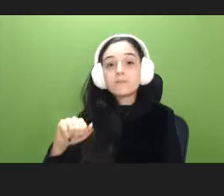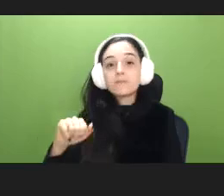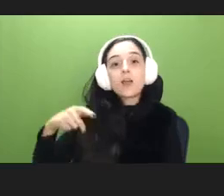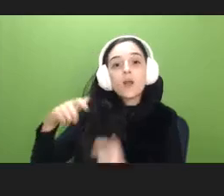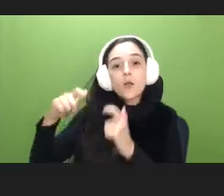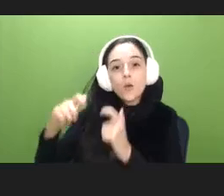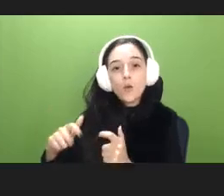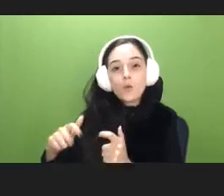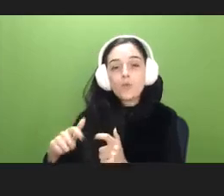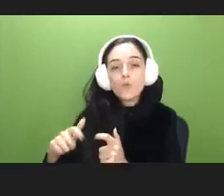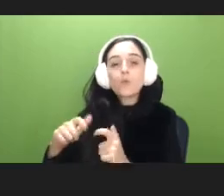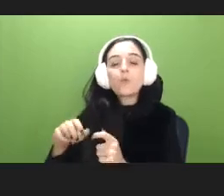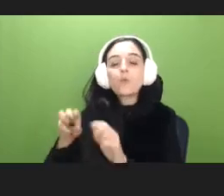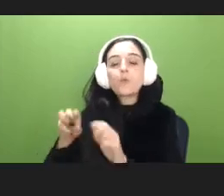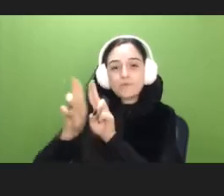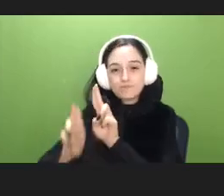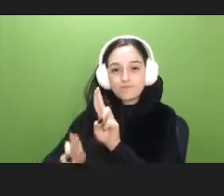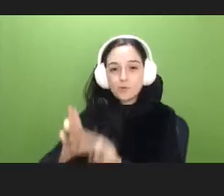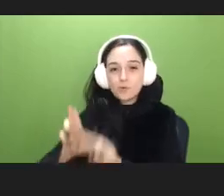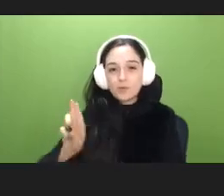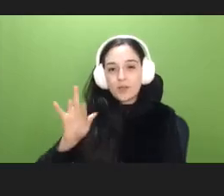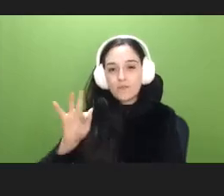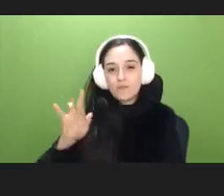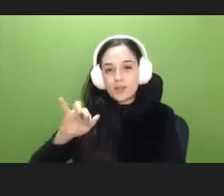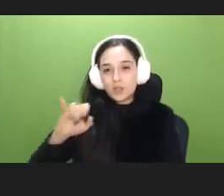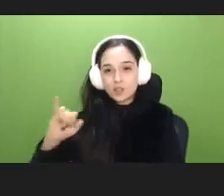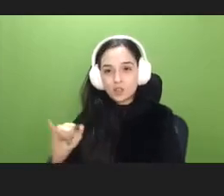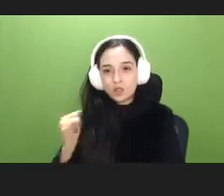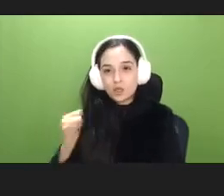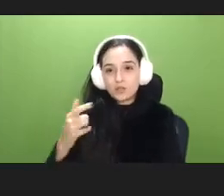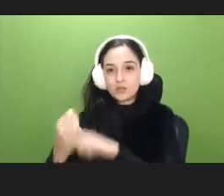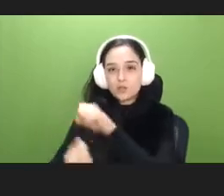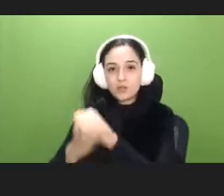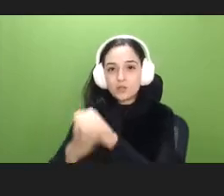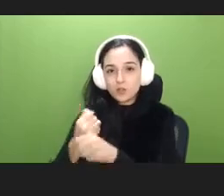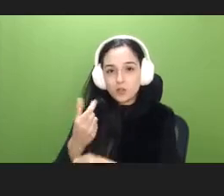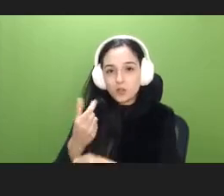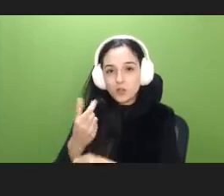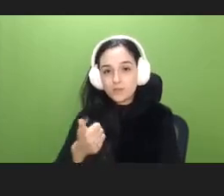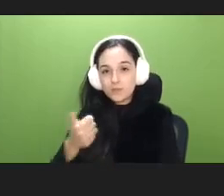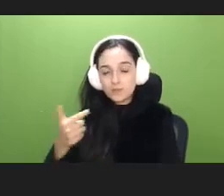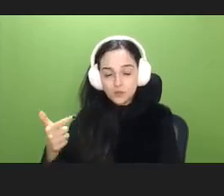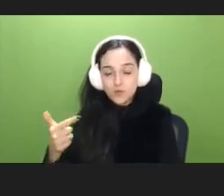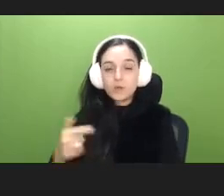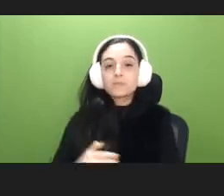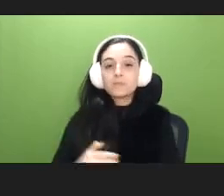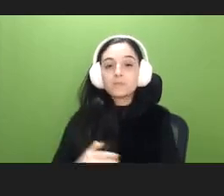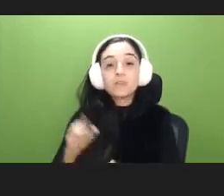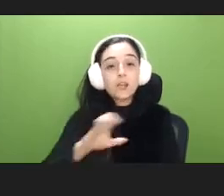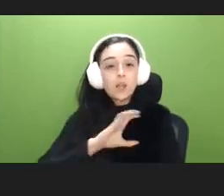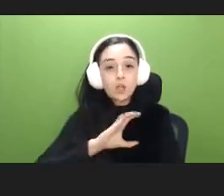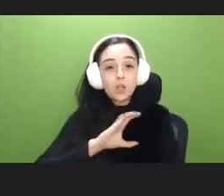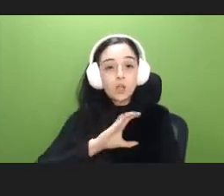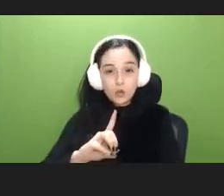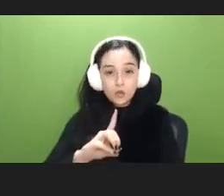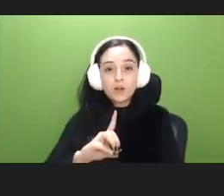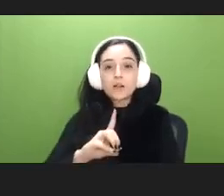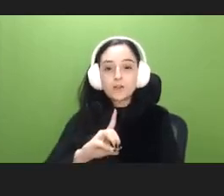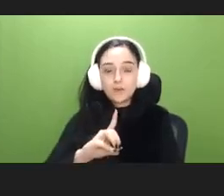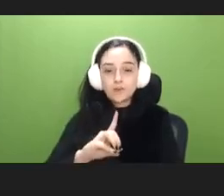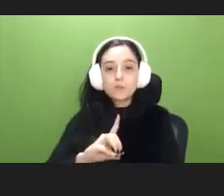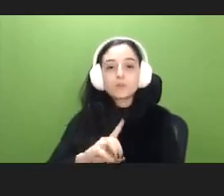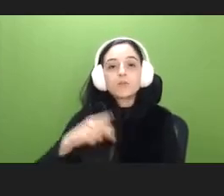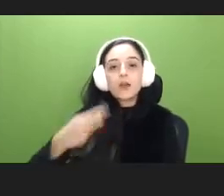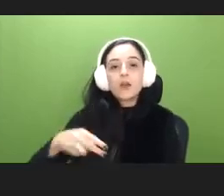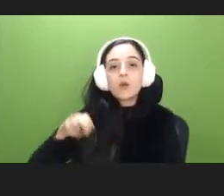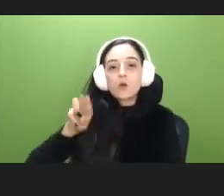em 2002. Ele é coordenador do Laboratório de Inovação e Impressão 3D do UAP,